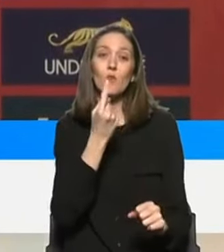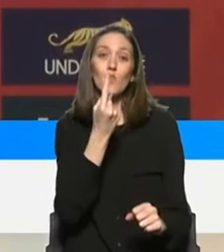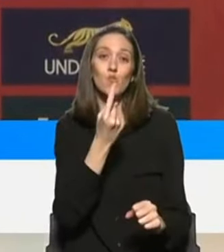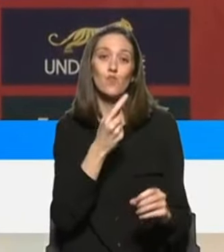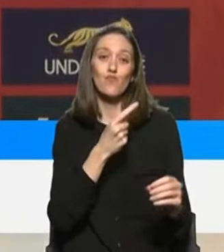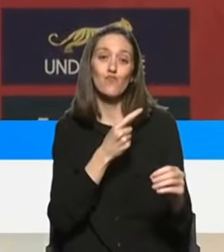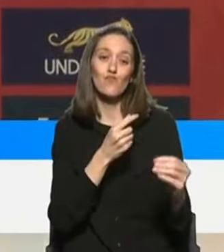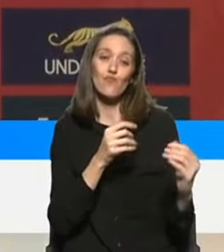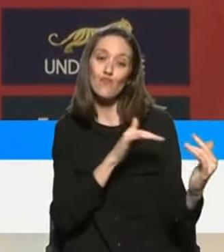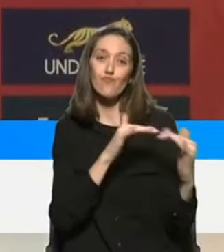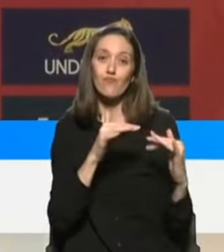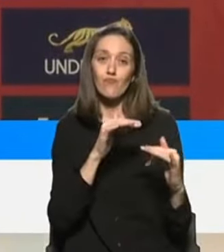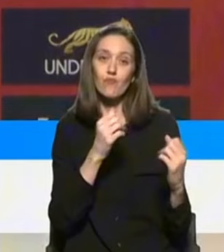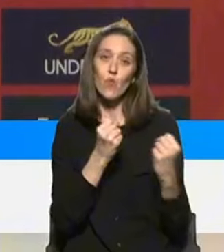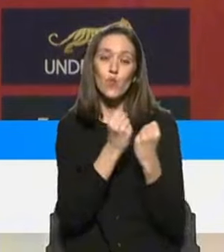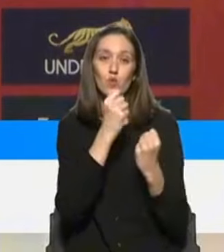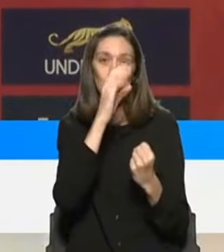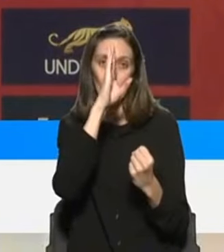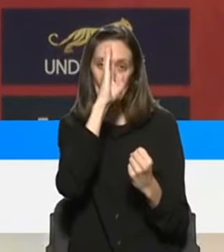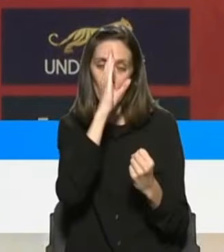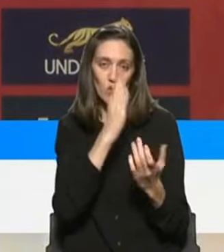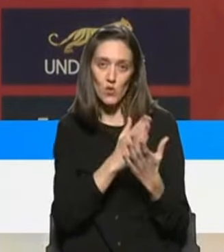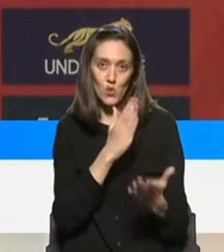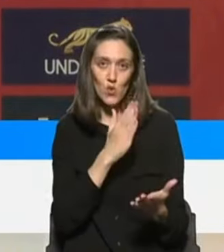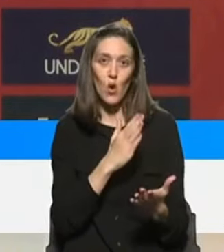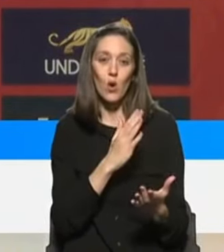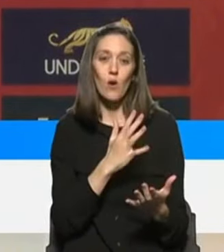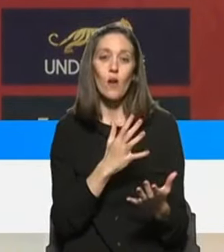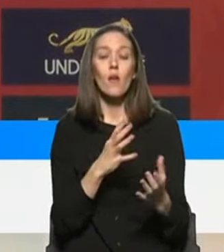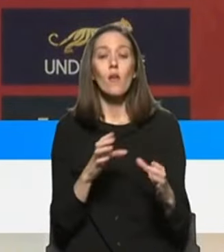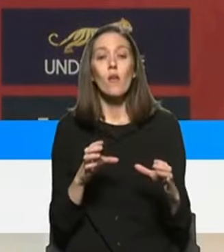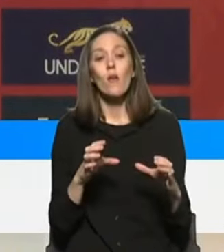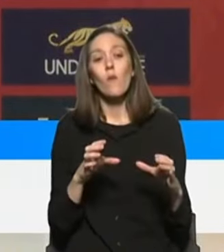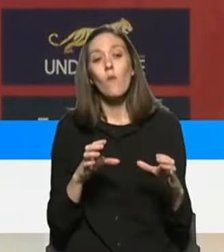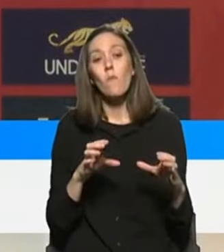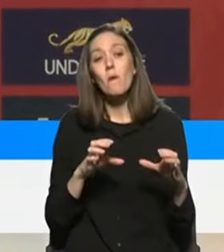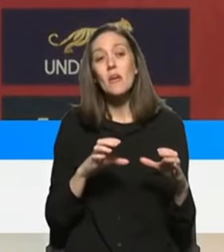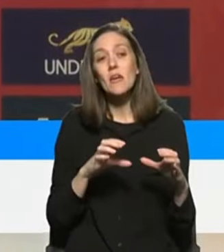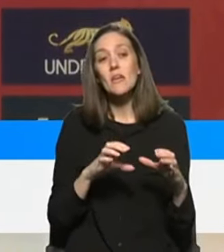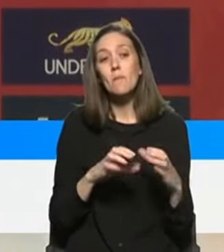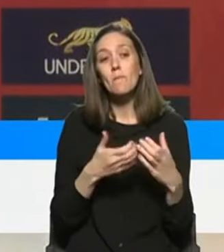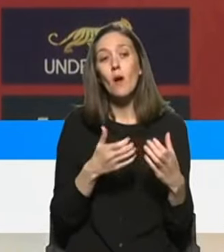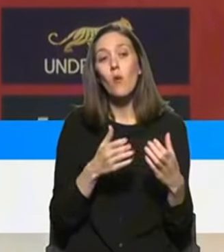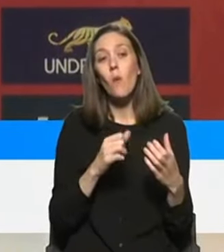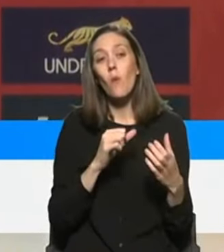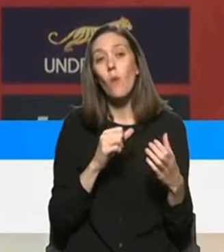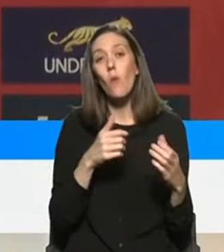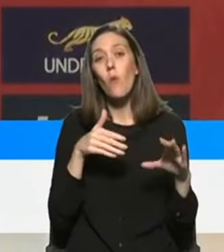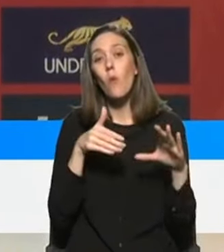equipa que a seguir aos 3 grandes com menos golos sofridos, por isso é uma equipa